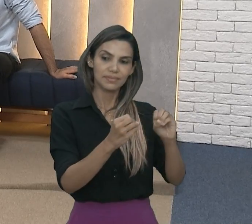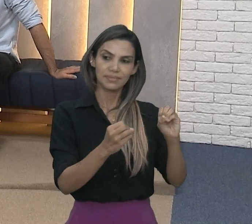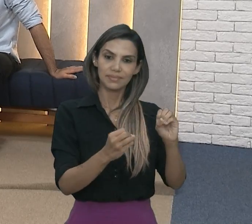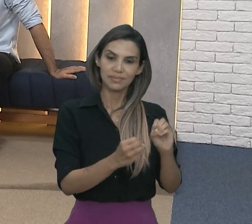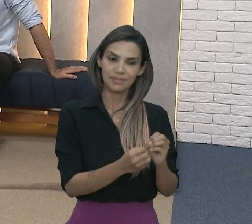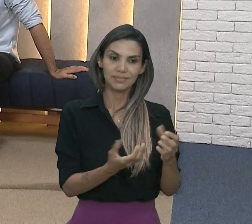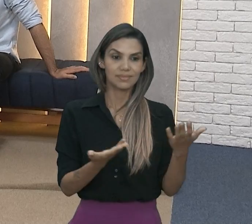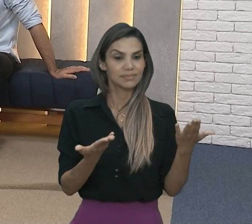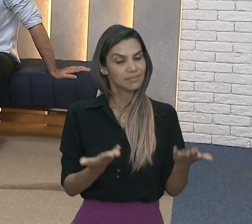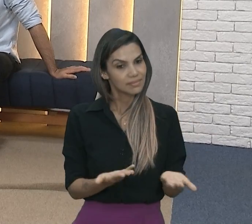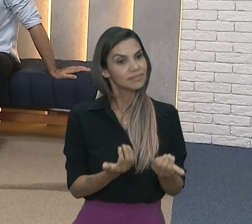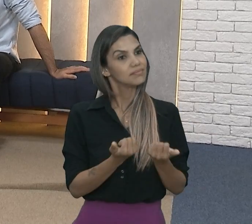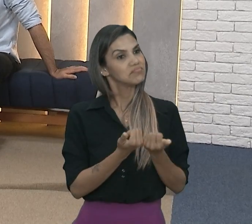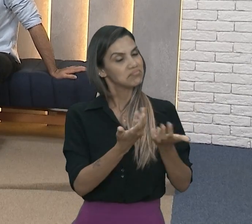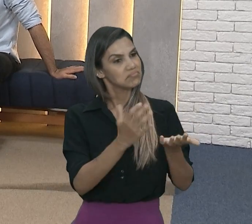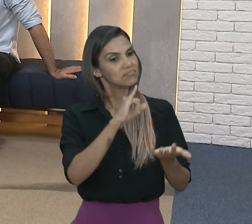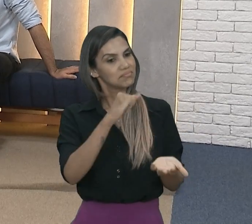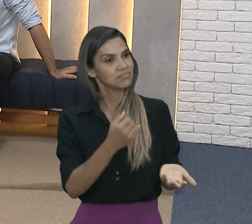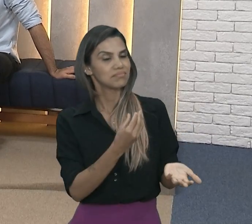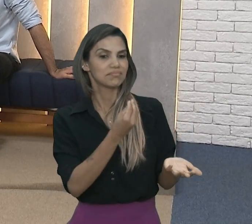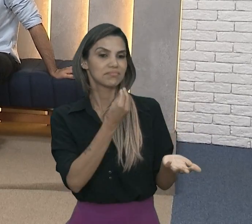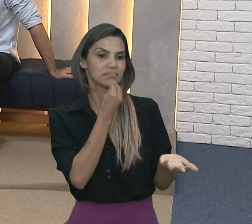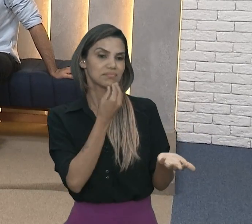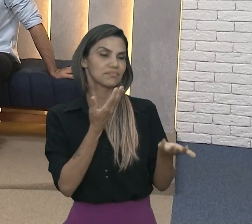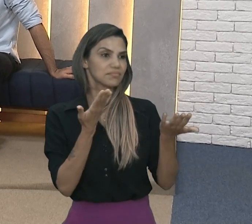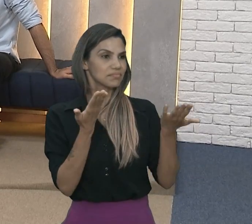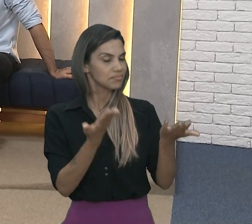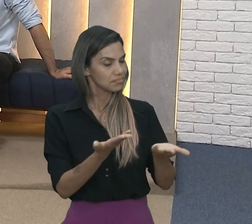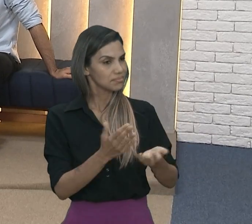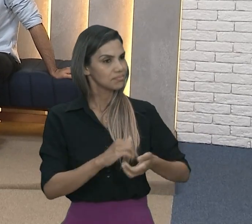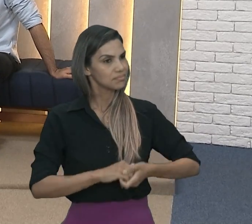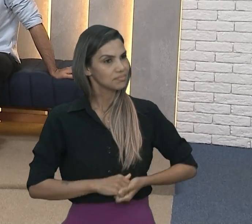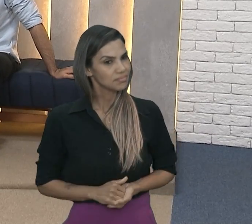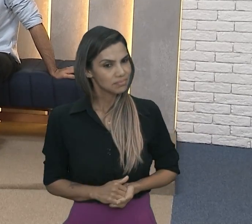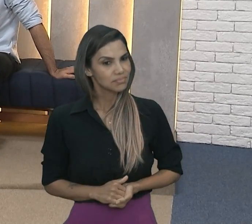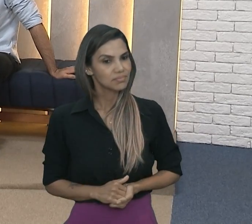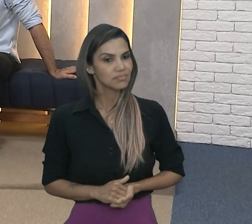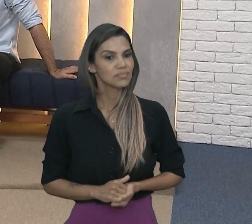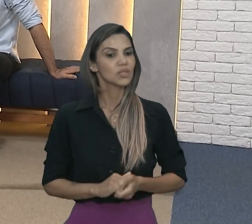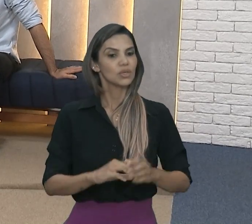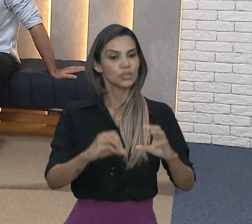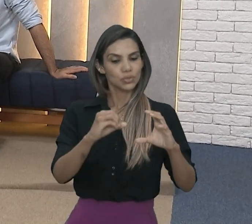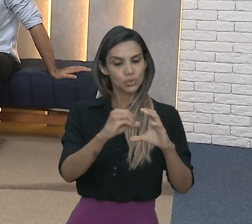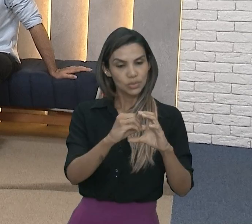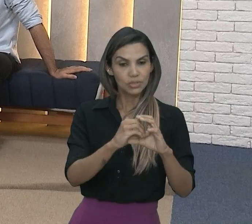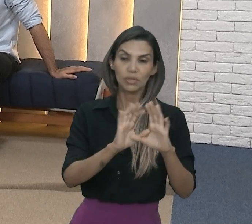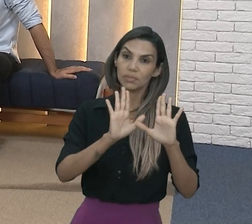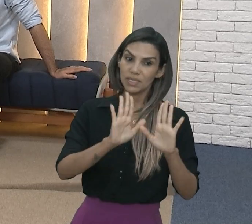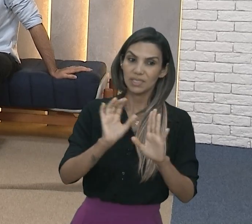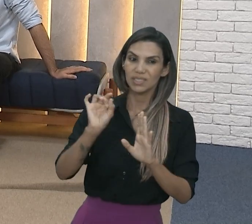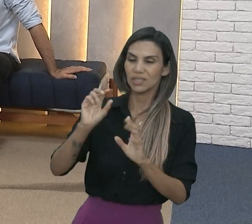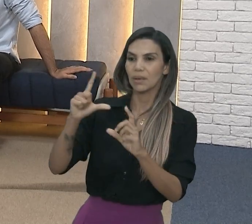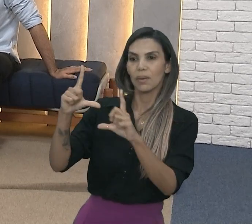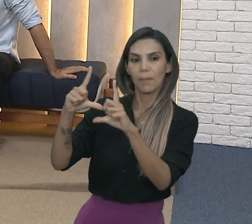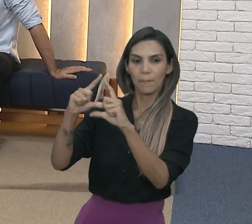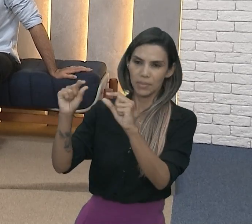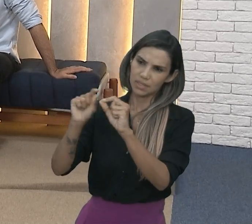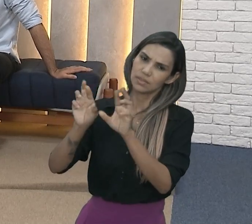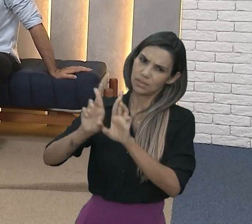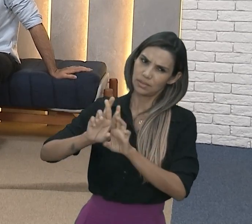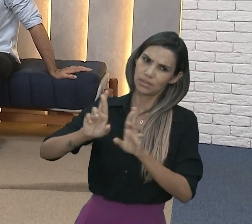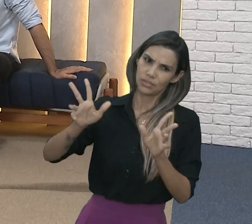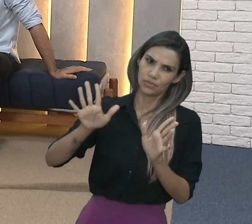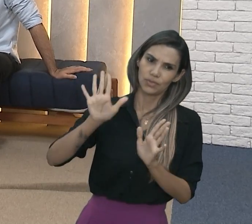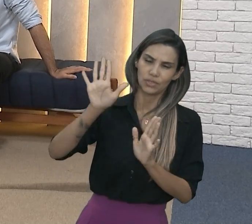isso, né, com certeza, que trouxe para todo o Centro-Oeste, com exceção de Brasília, que eu costumo dizer é